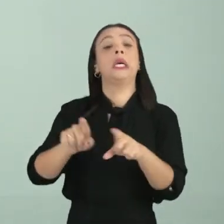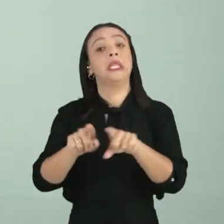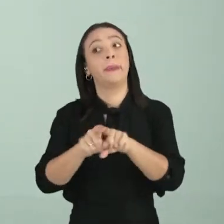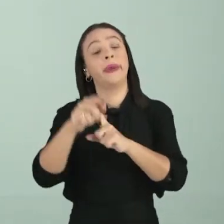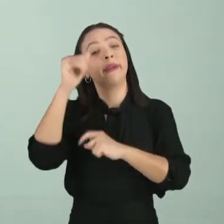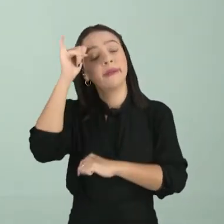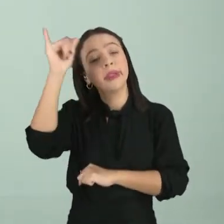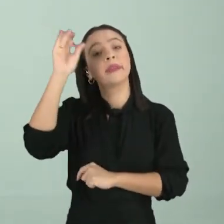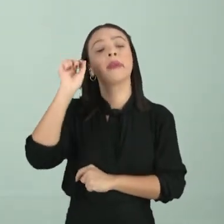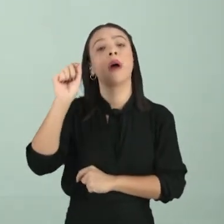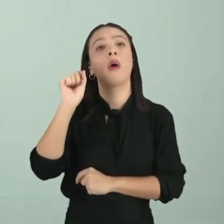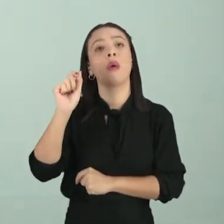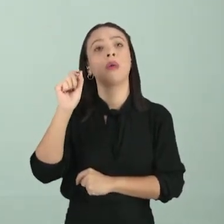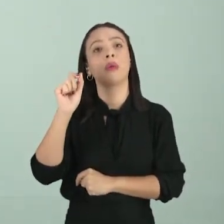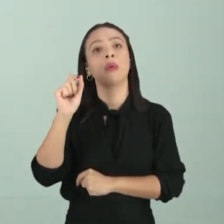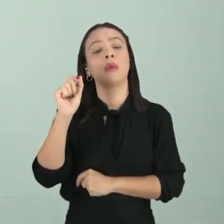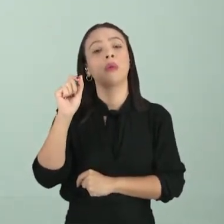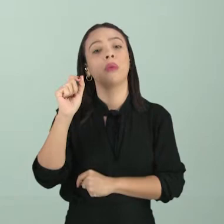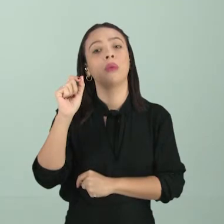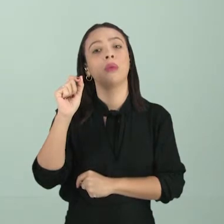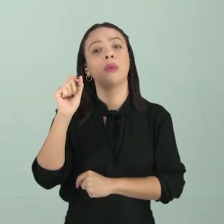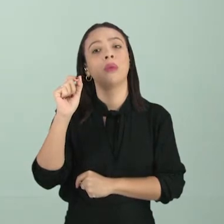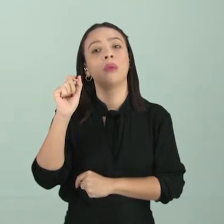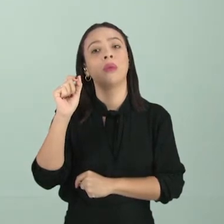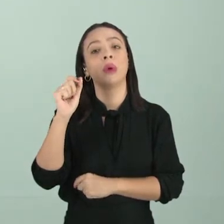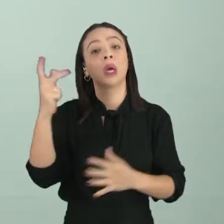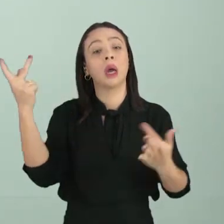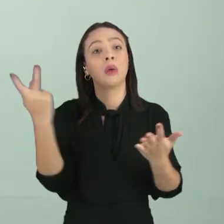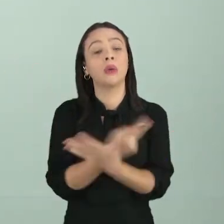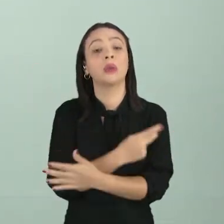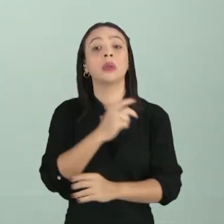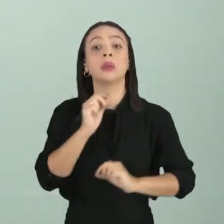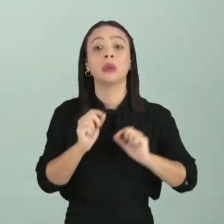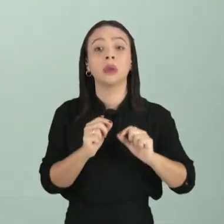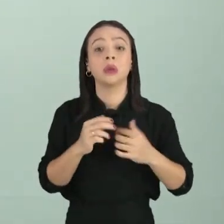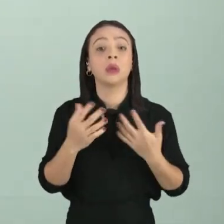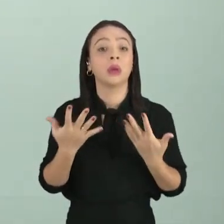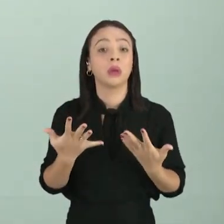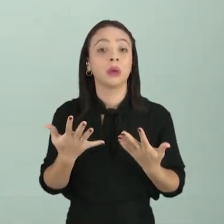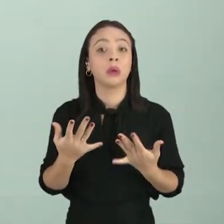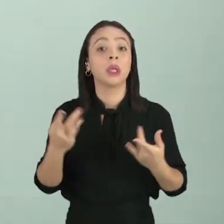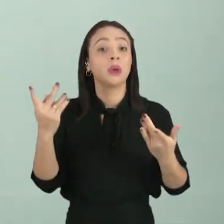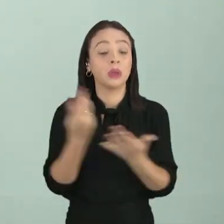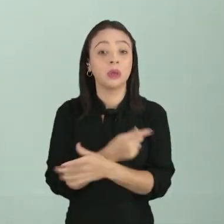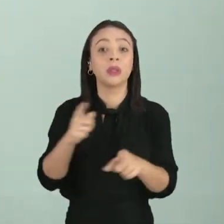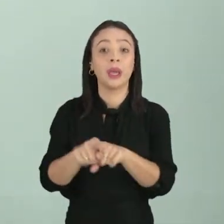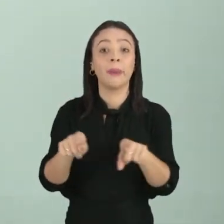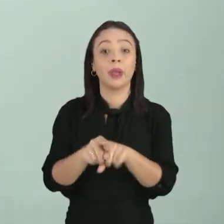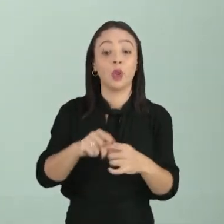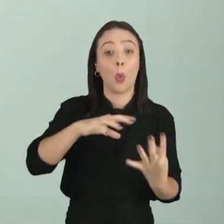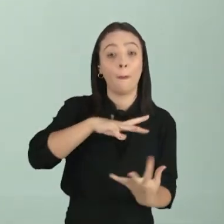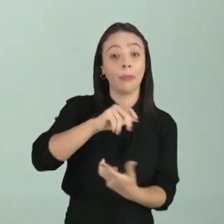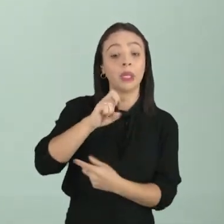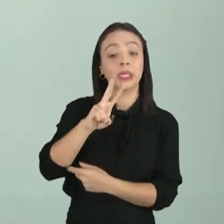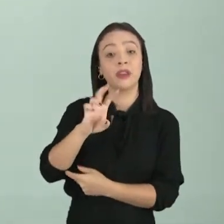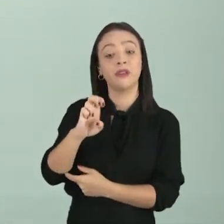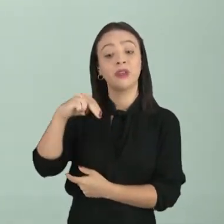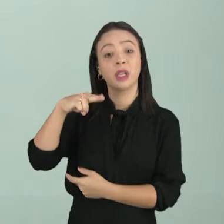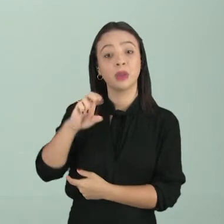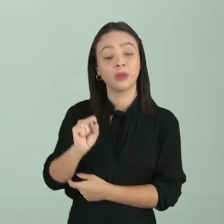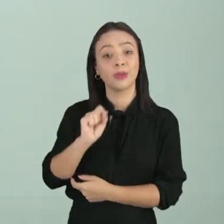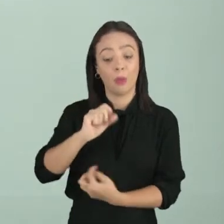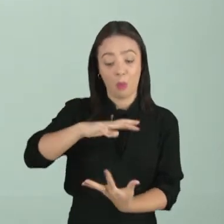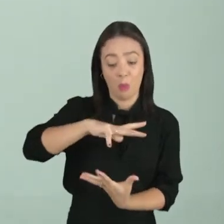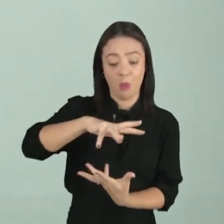prevenindo aí, por exemplo, que ocorra ali o que aconteceu em Vênus, né, que o planeta ficou muito